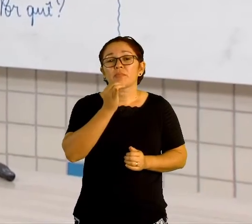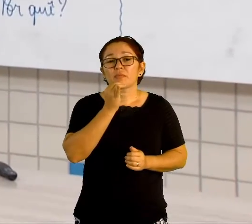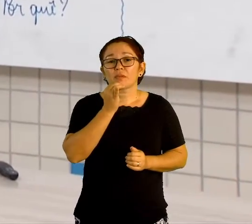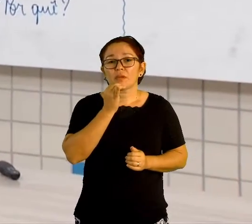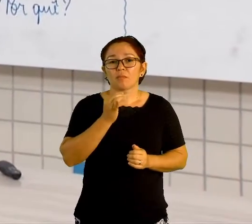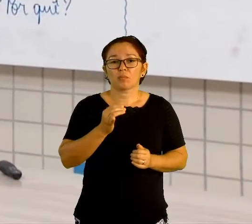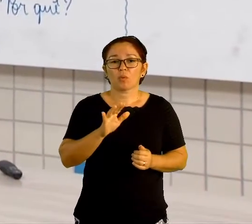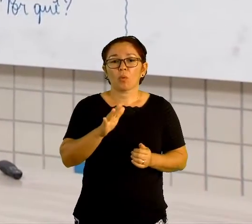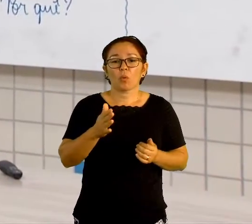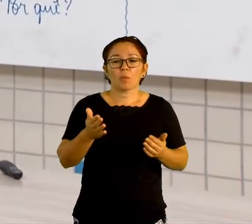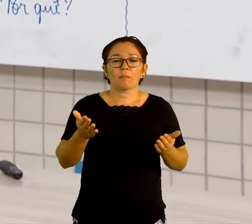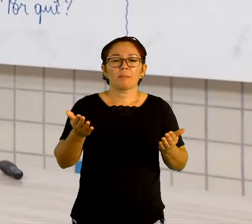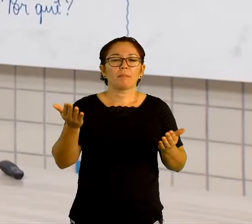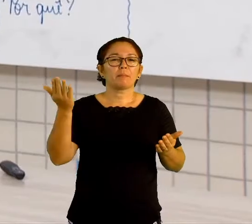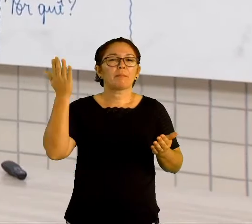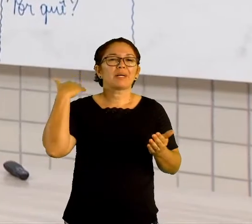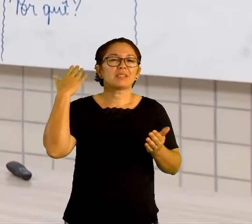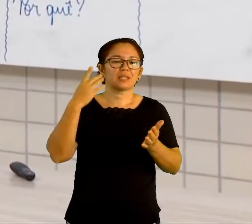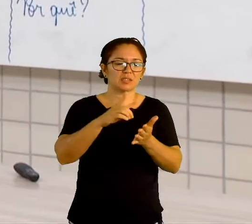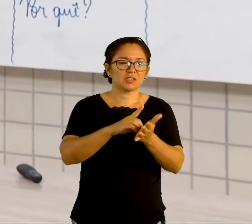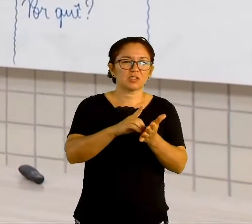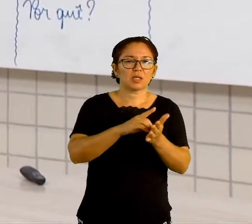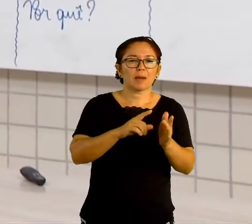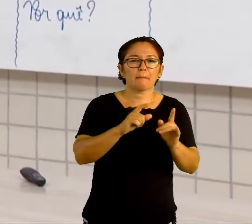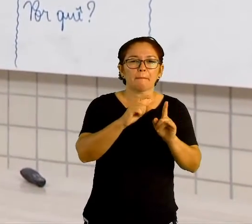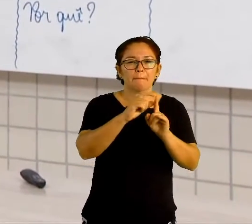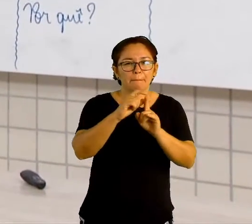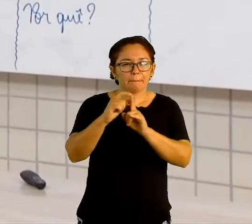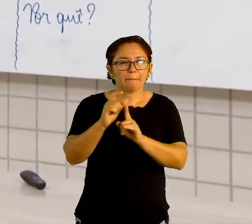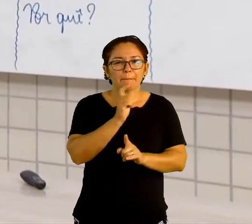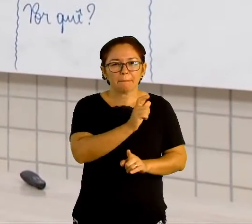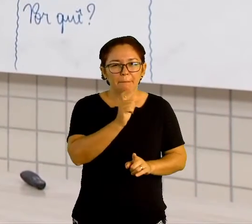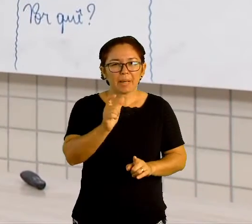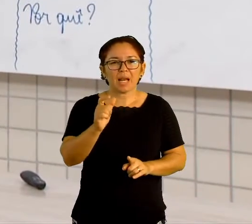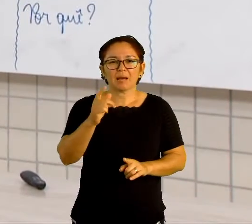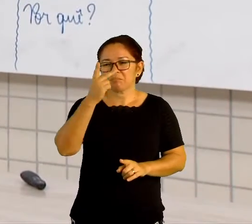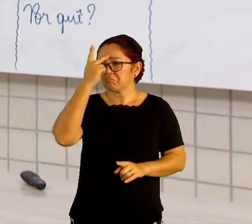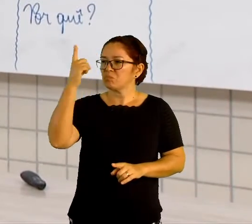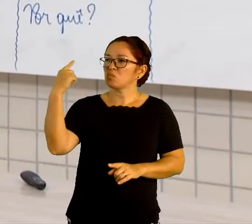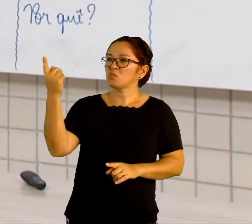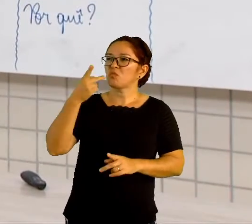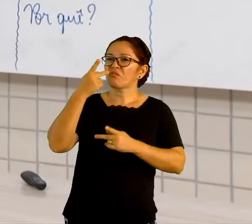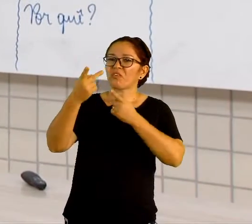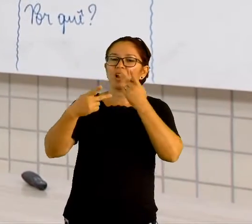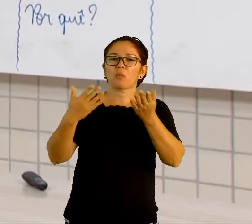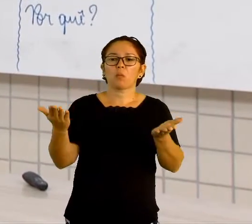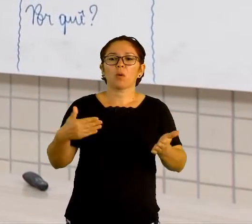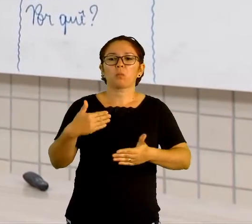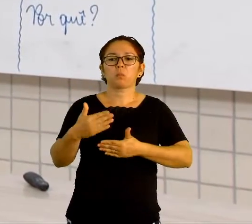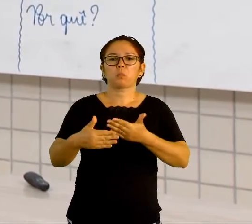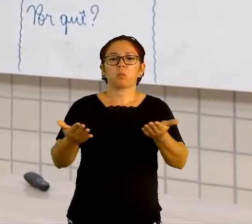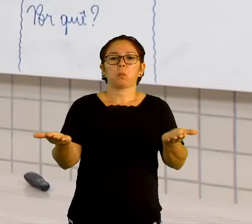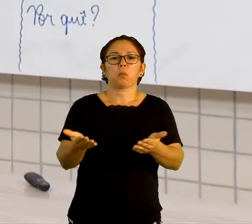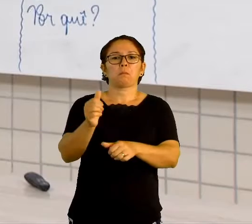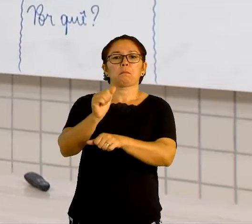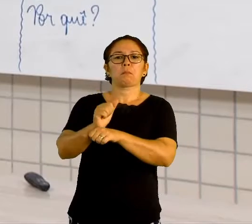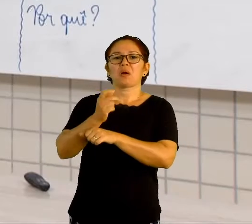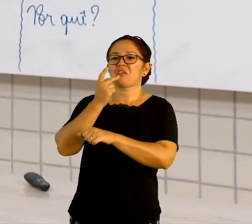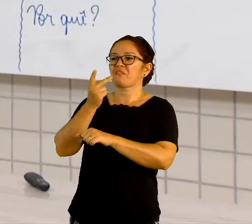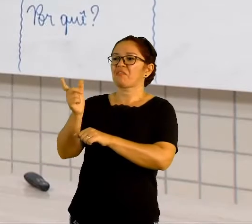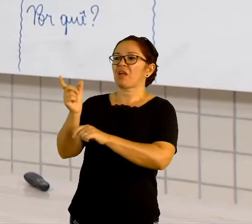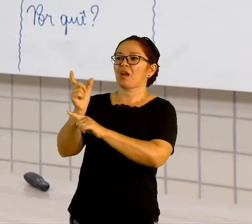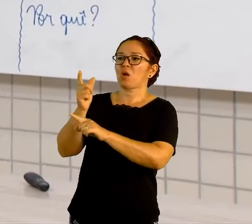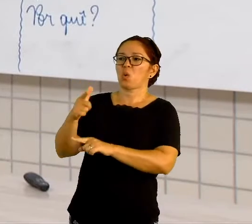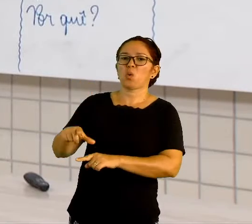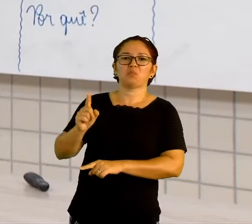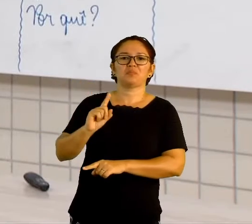utilizadas. Portanto, a linguagem simples significa dizer isso, usar as palavras da atualidade e de